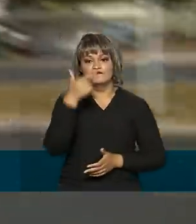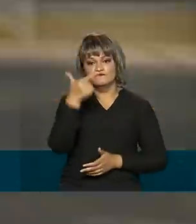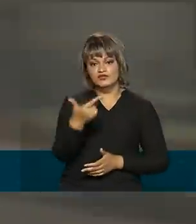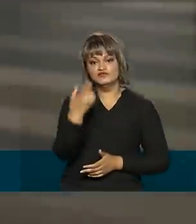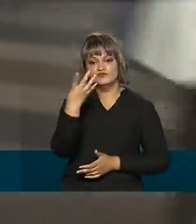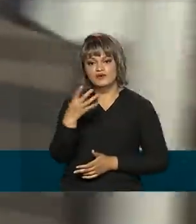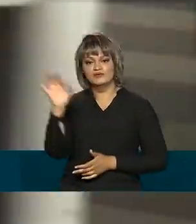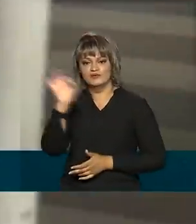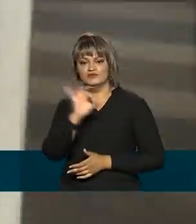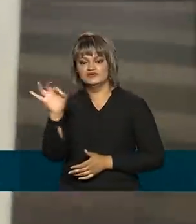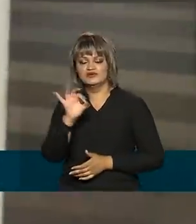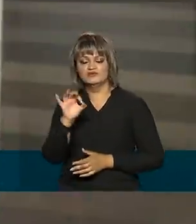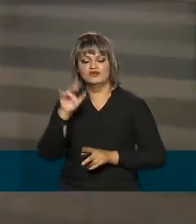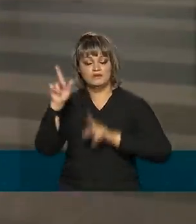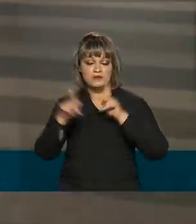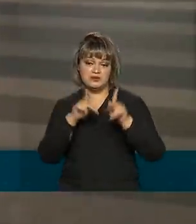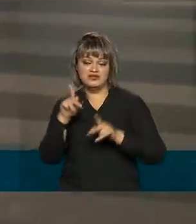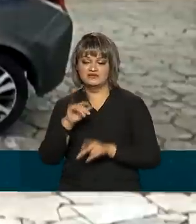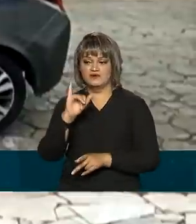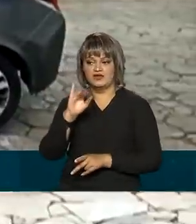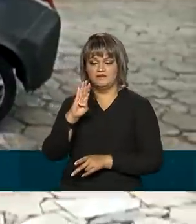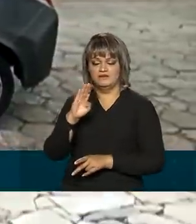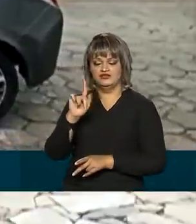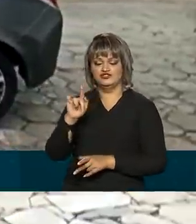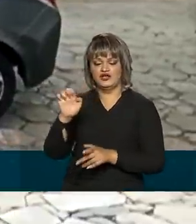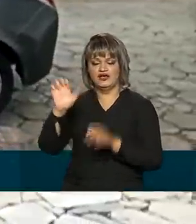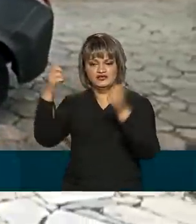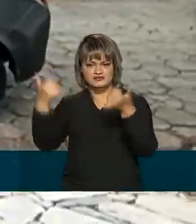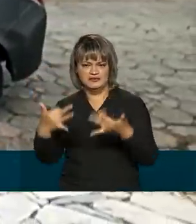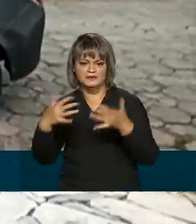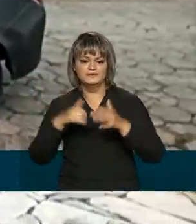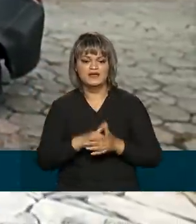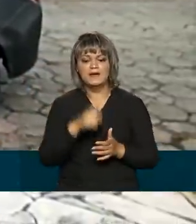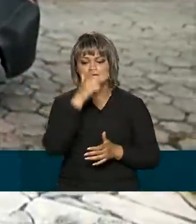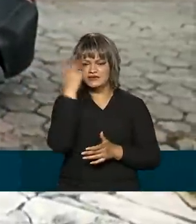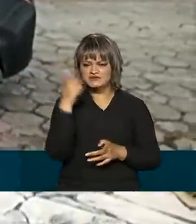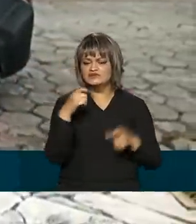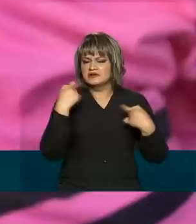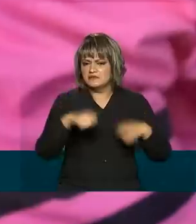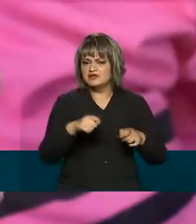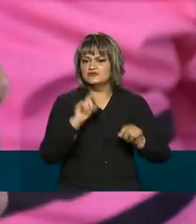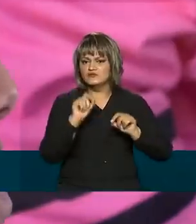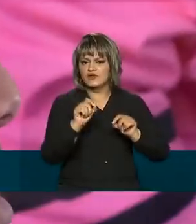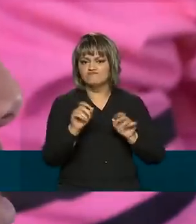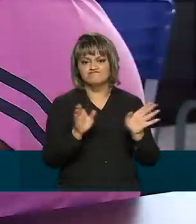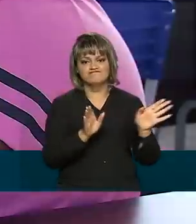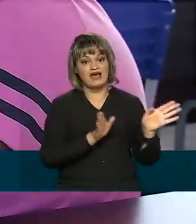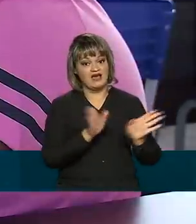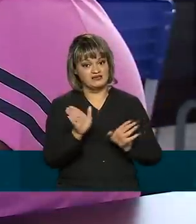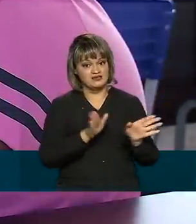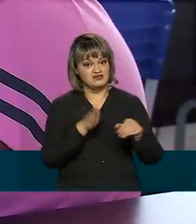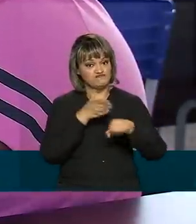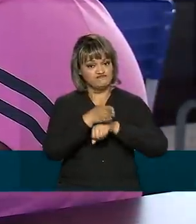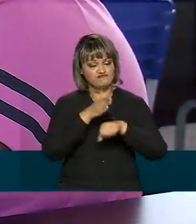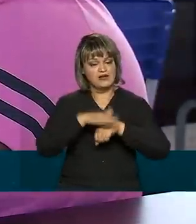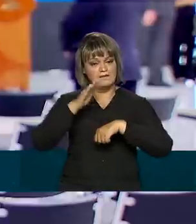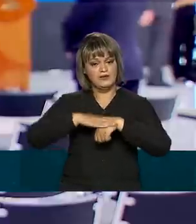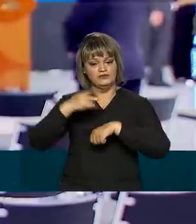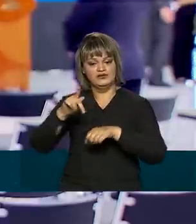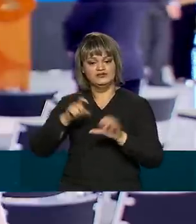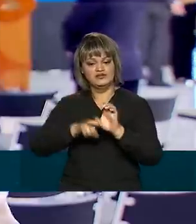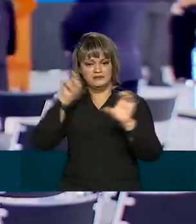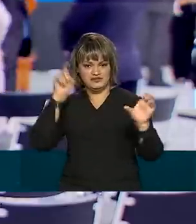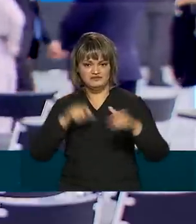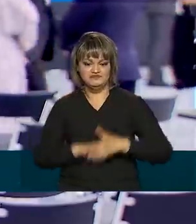% da população, segundo o IBGE, gente que precisa cada vez mais de acesso e autonomia.